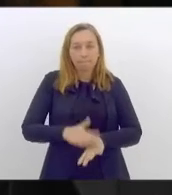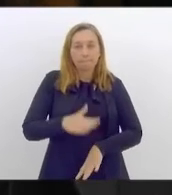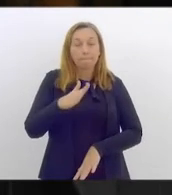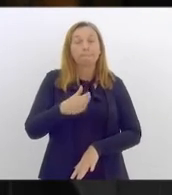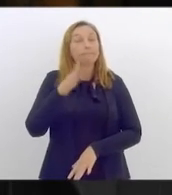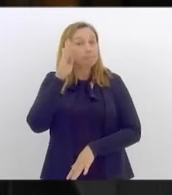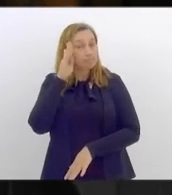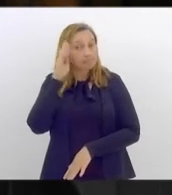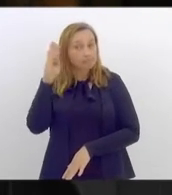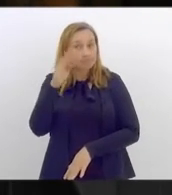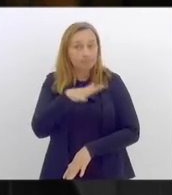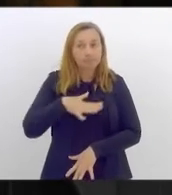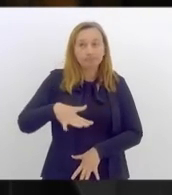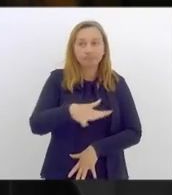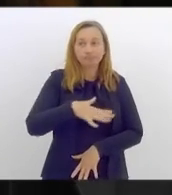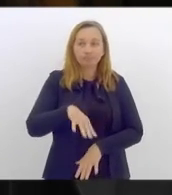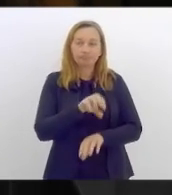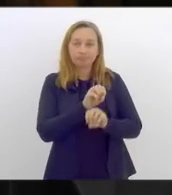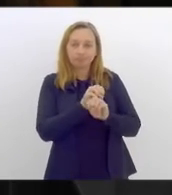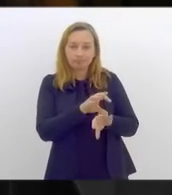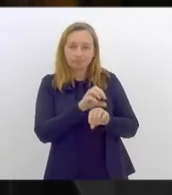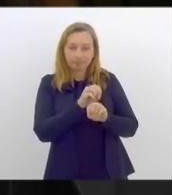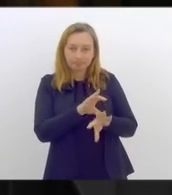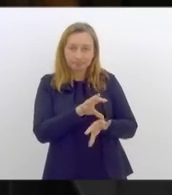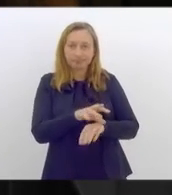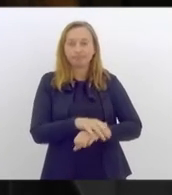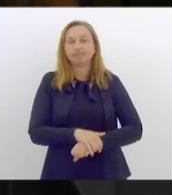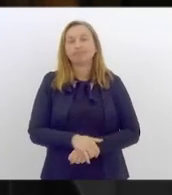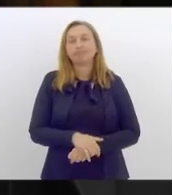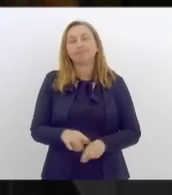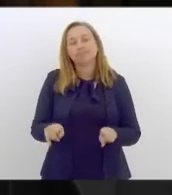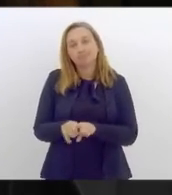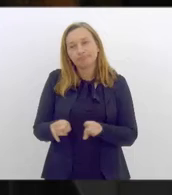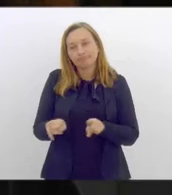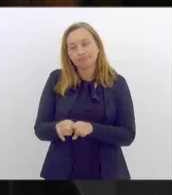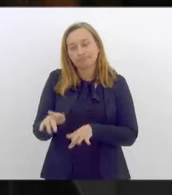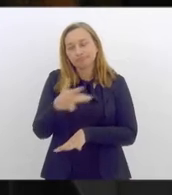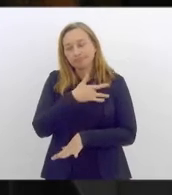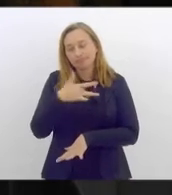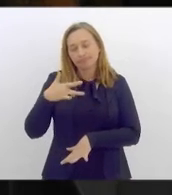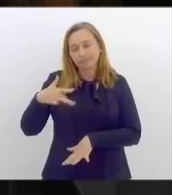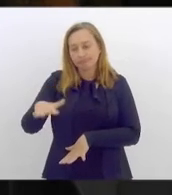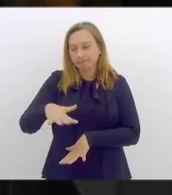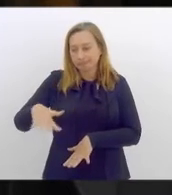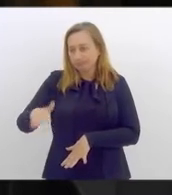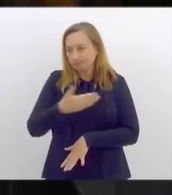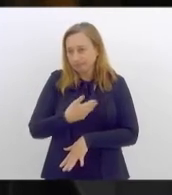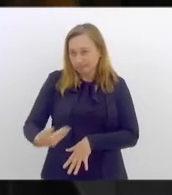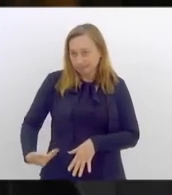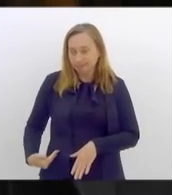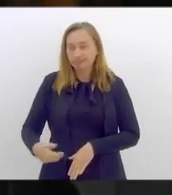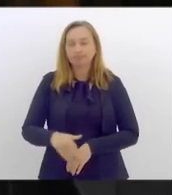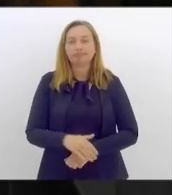na área da Educação e na área da saúde pública